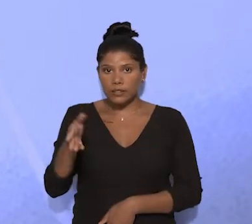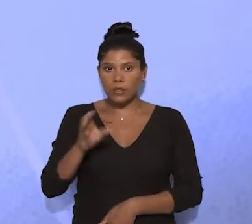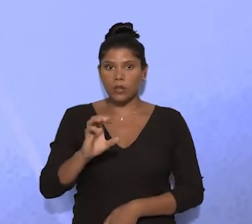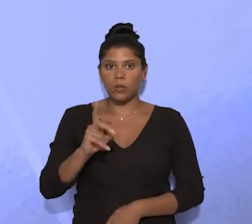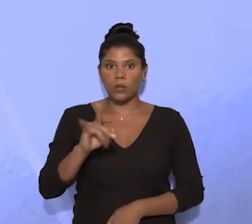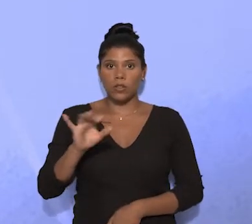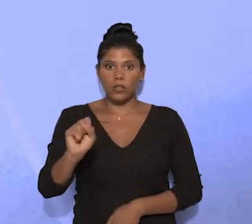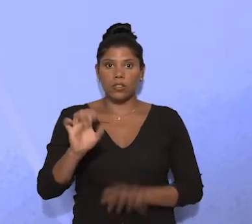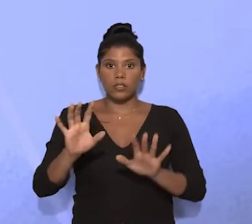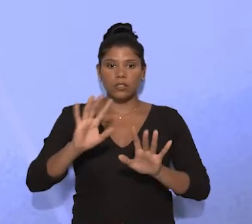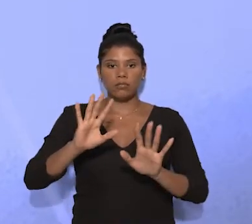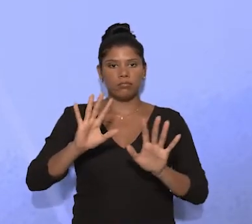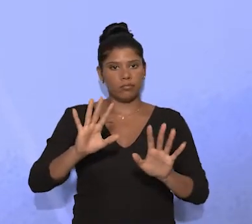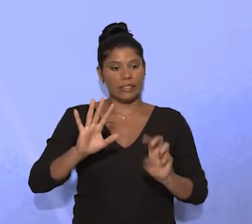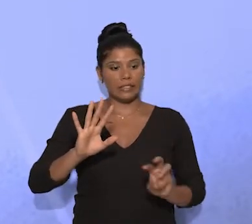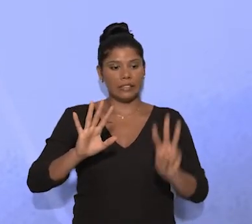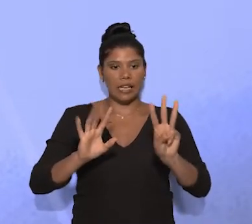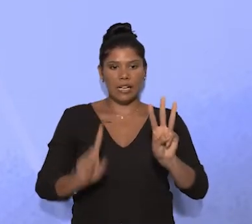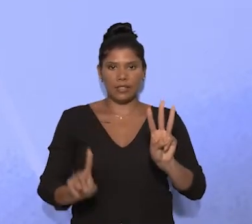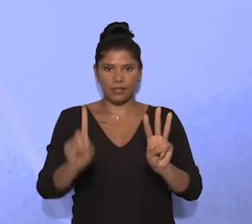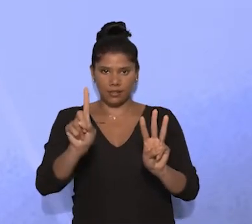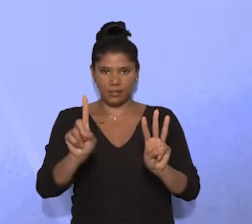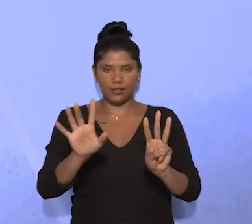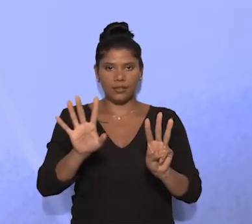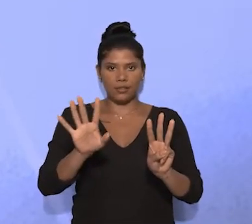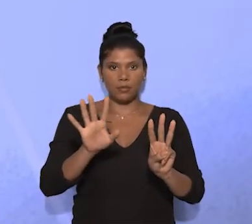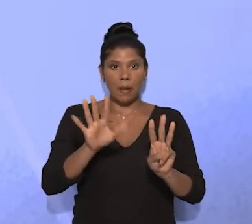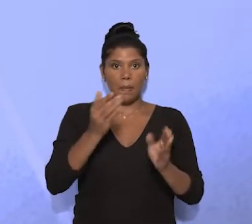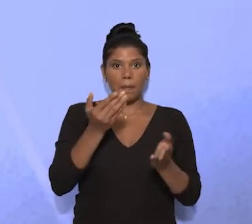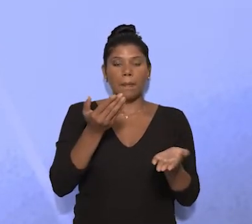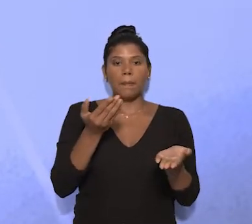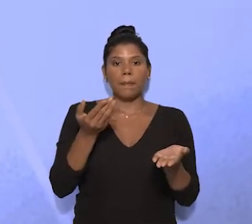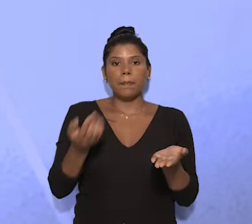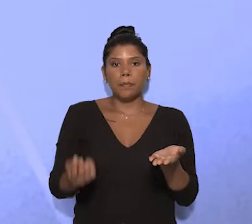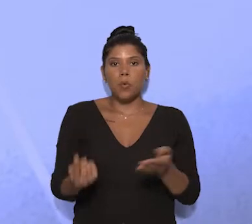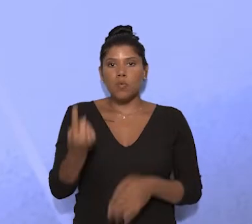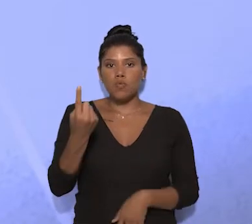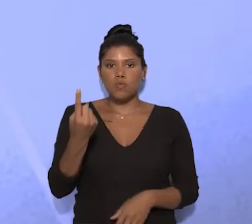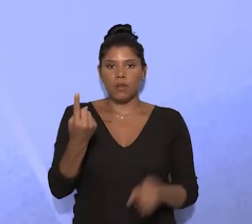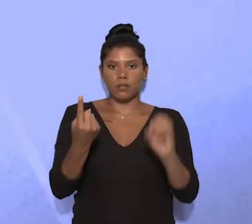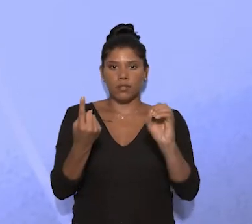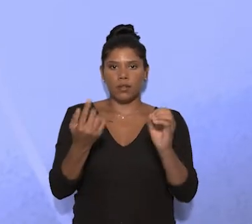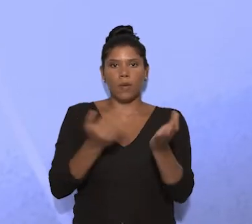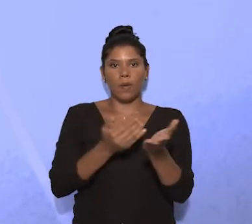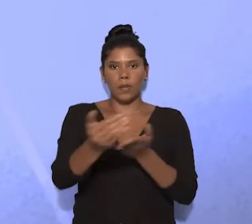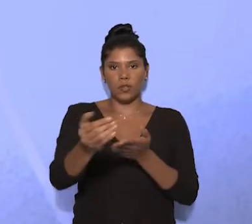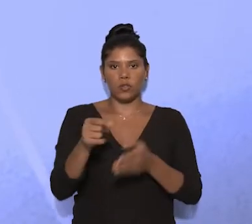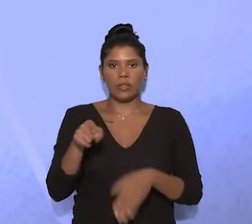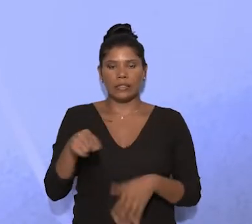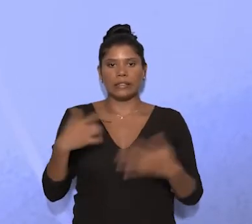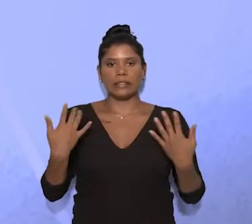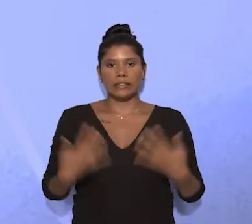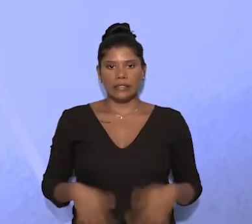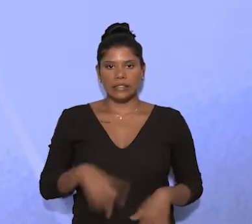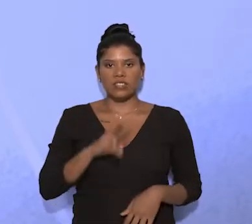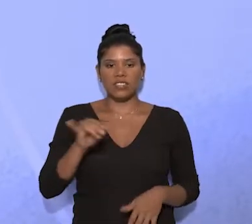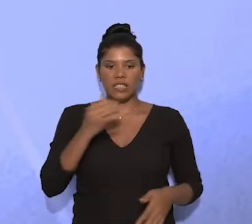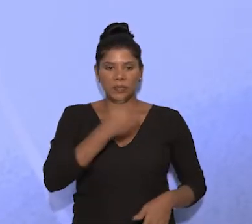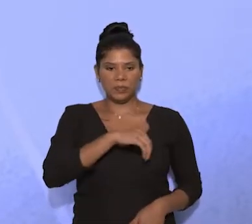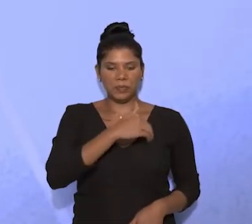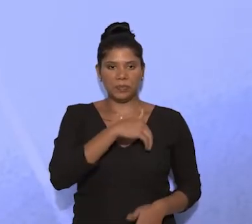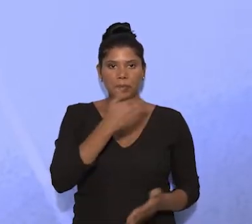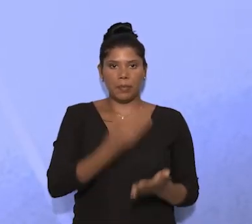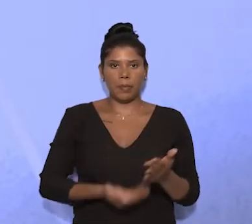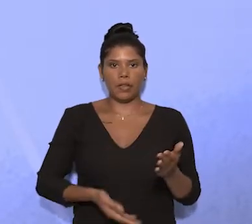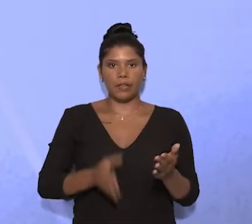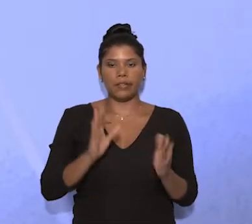fazendo 3 gols. E ele venceu saindo atrás. Quer dizer, quando o Corinthians faz 1-0, dava a impressão de, vixe, agora vai ficar complicado, porque esse time vai